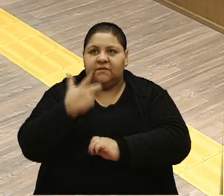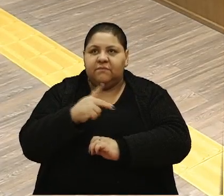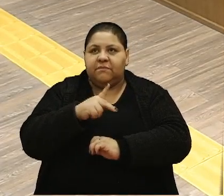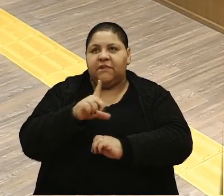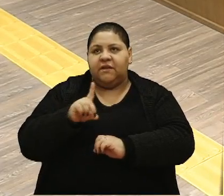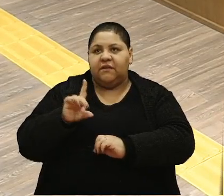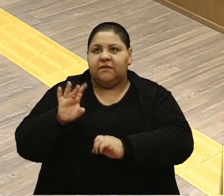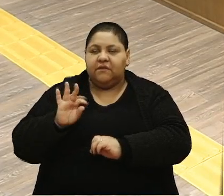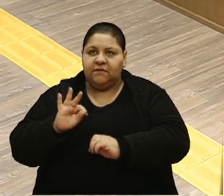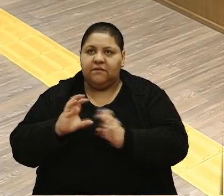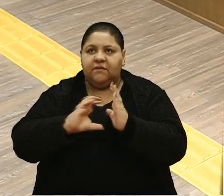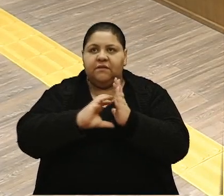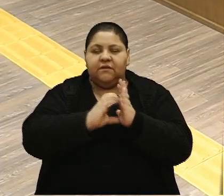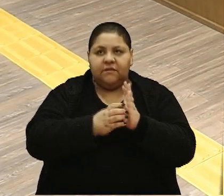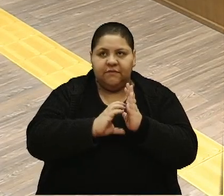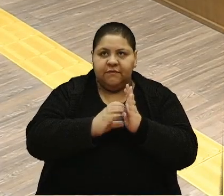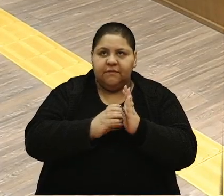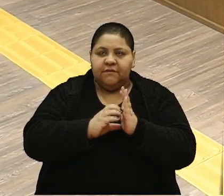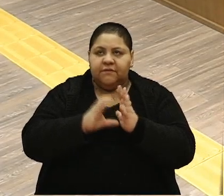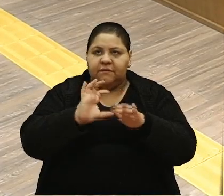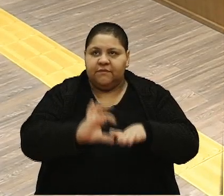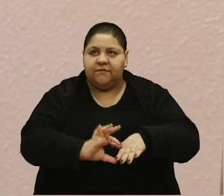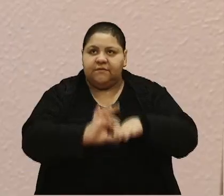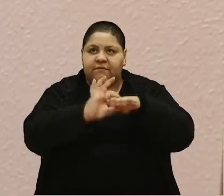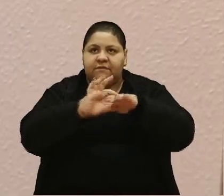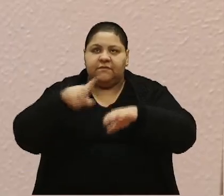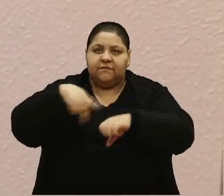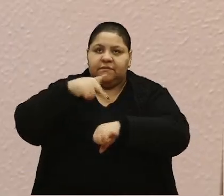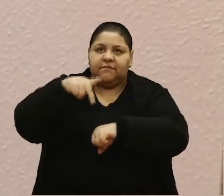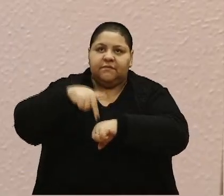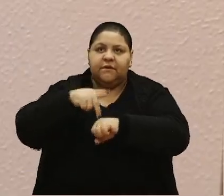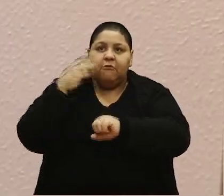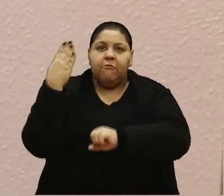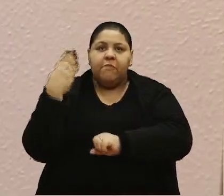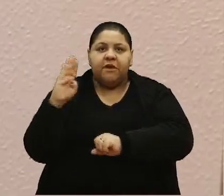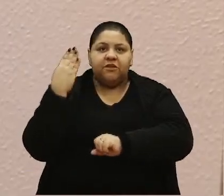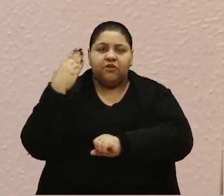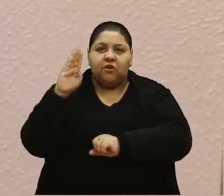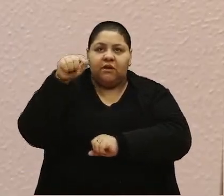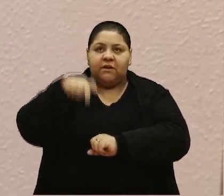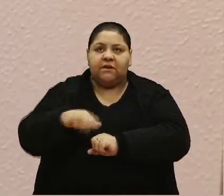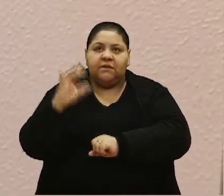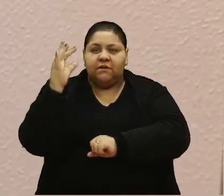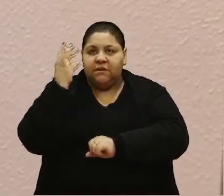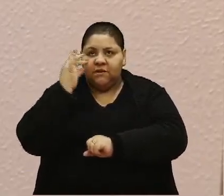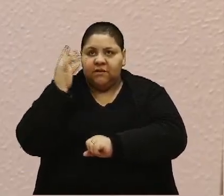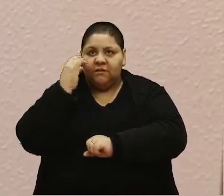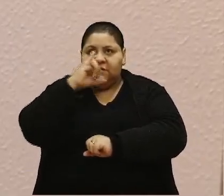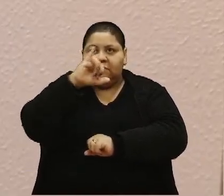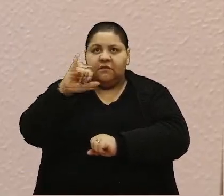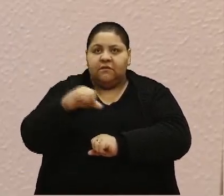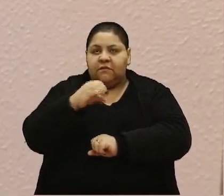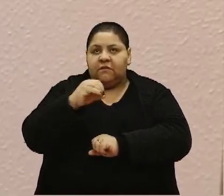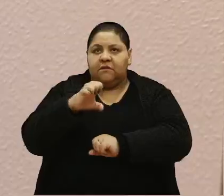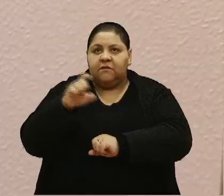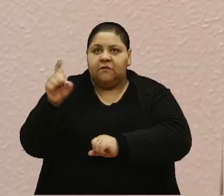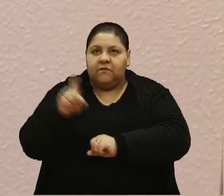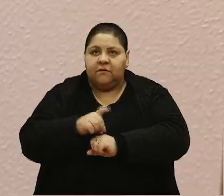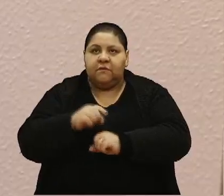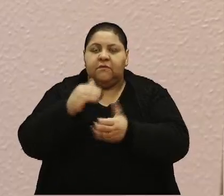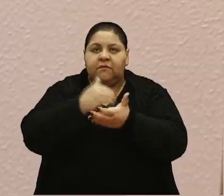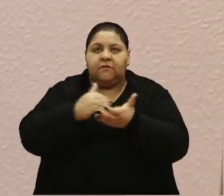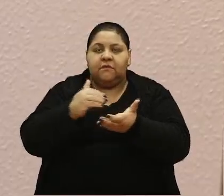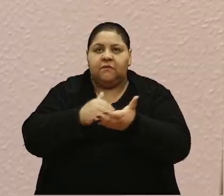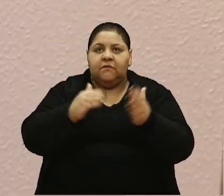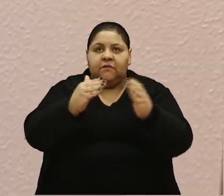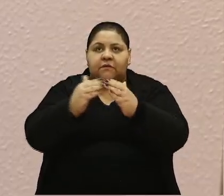PDT, partido da grande liderança do nosso país, Leonel Brizola. Aqui está presente José de Abreu, secretário de Habitação dessa